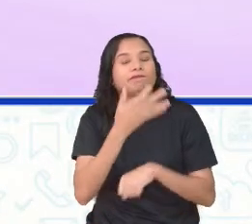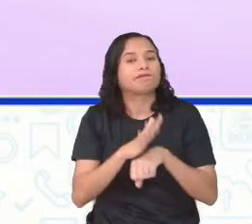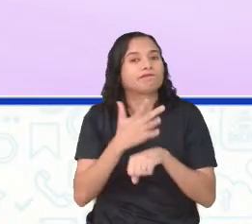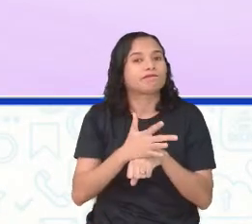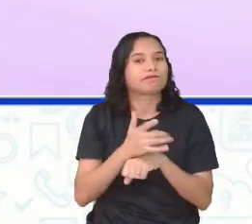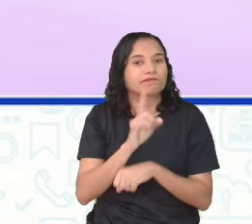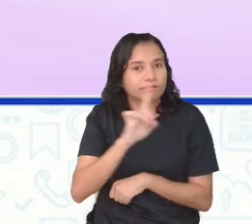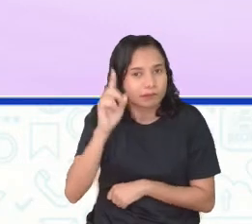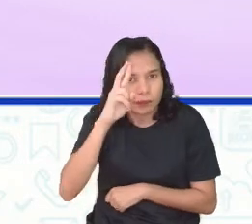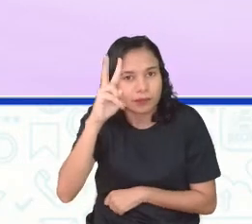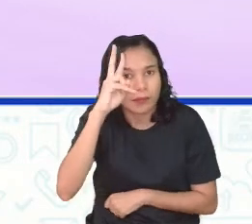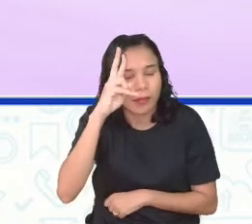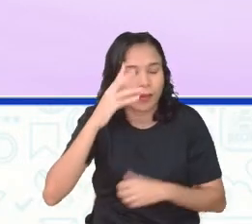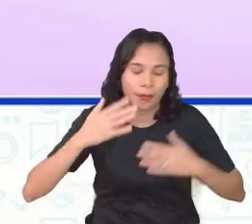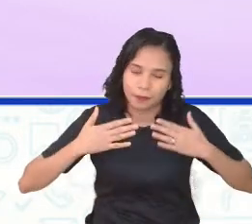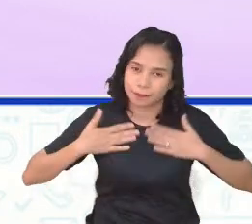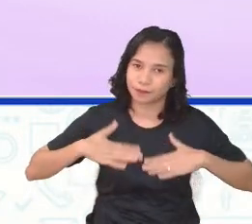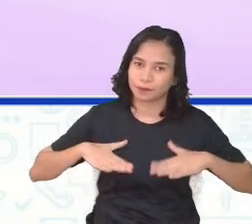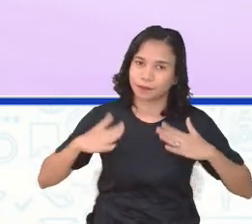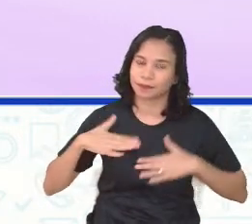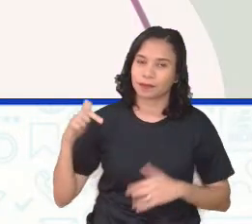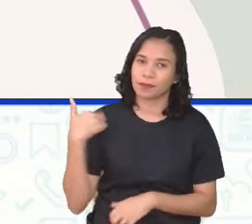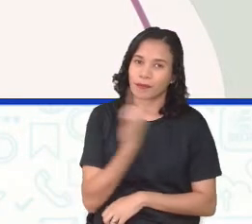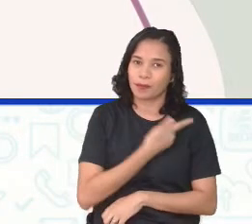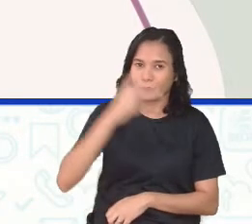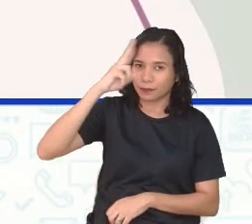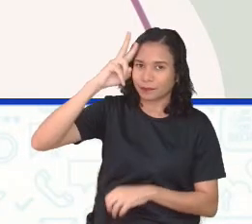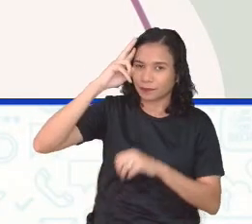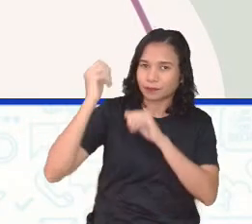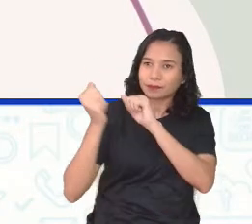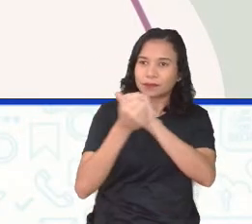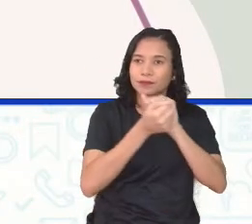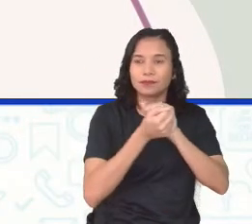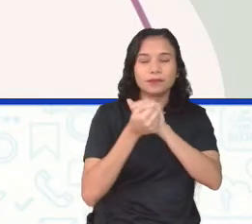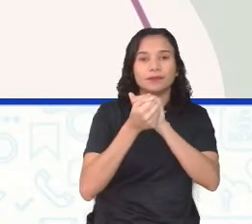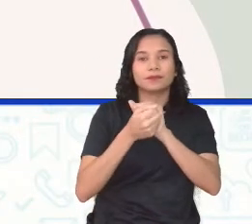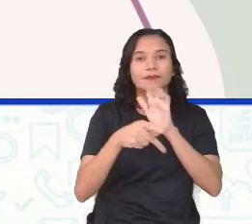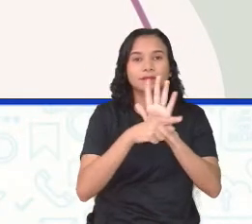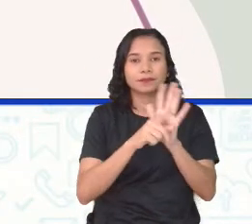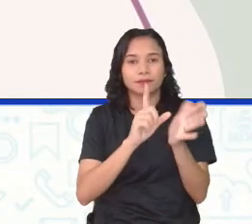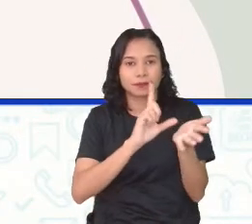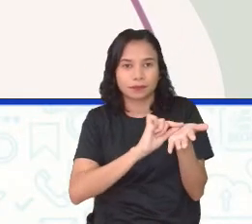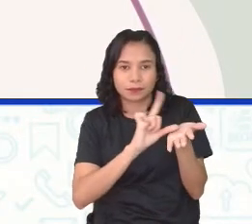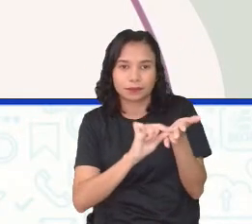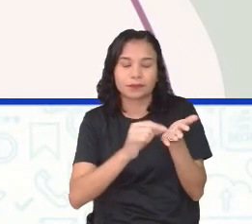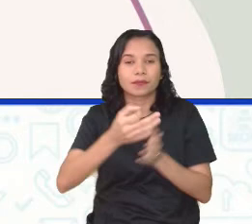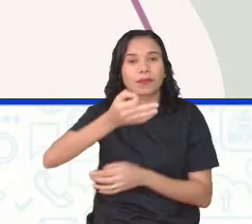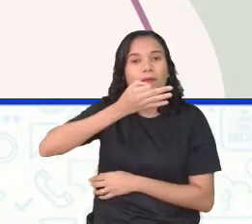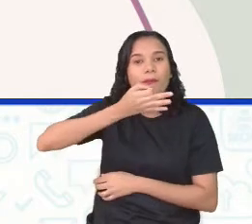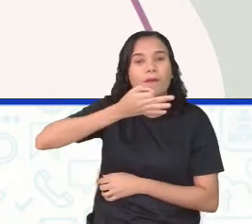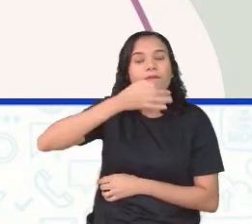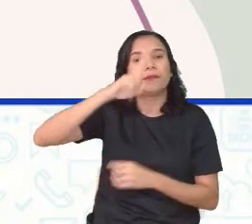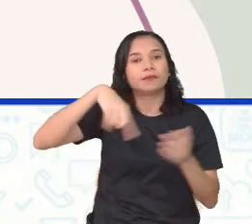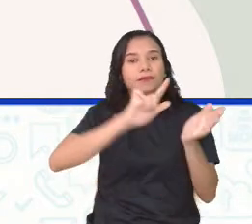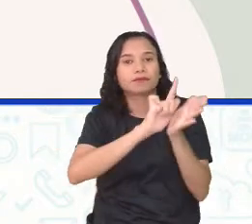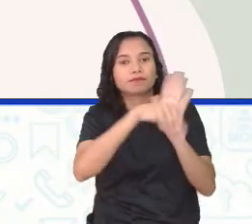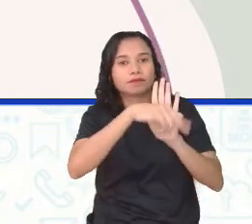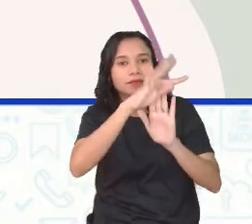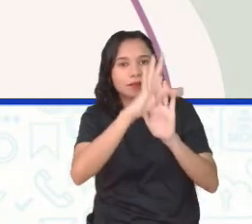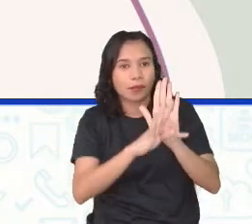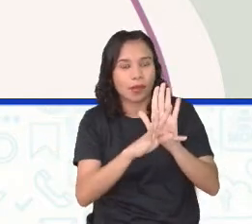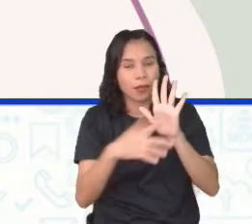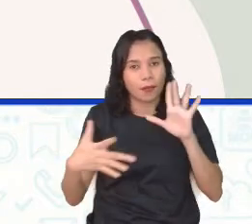não lembra, fica tranquilo, nós vamos lembrar agora. Artigo de opinião é o gênero